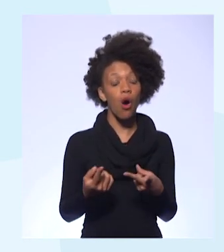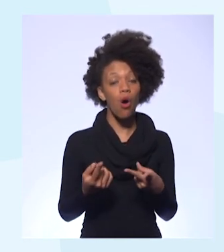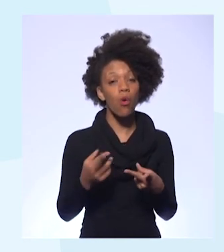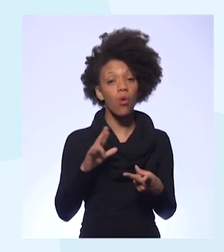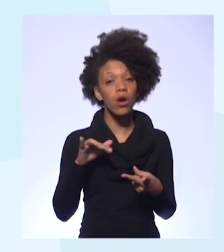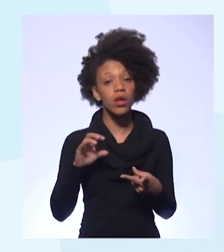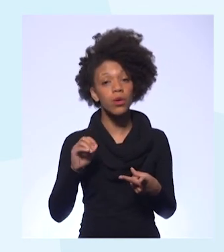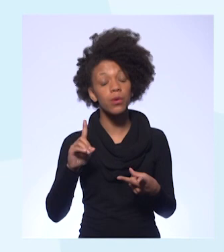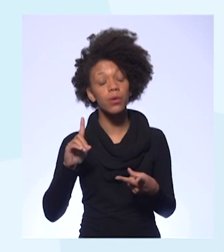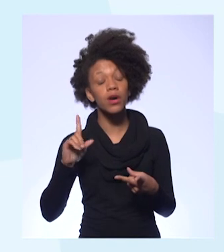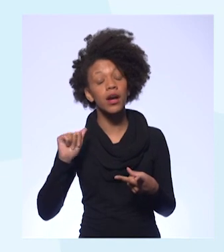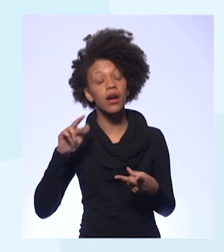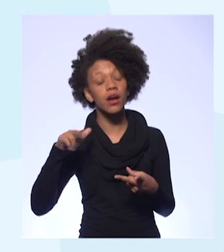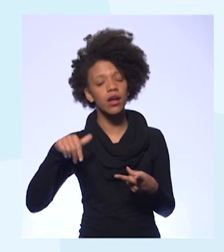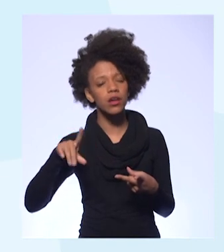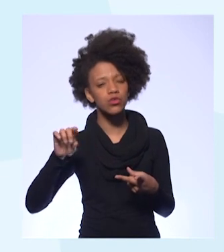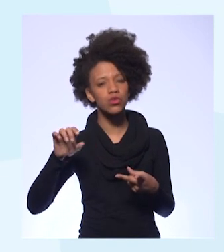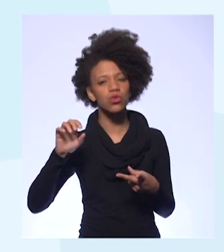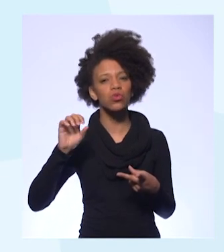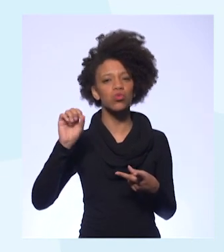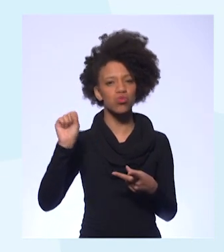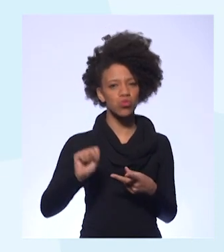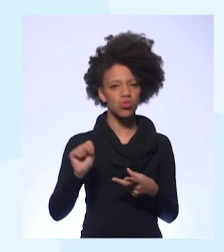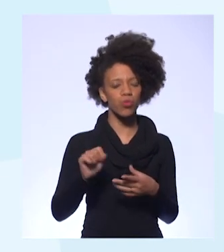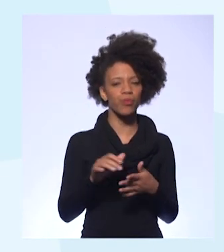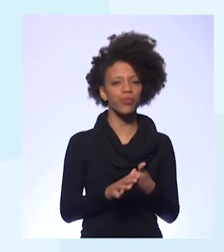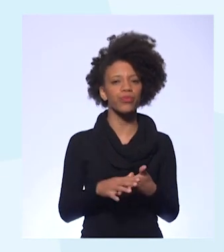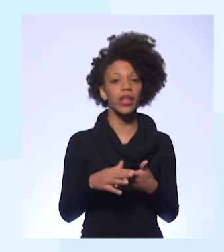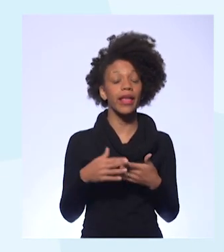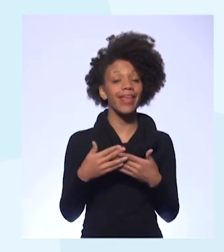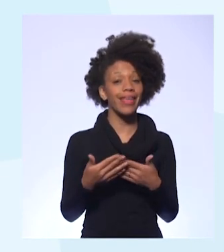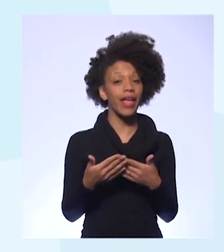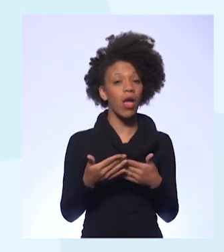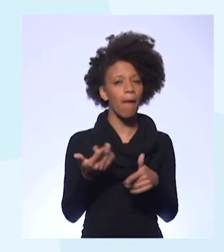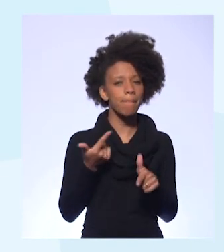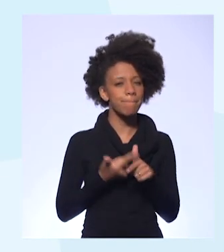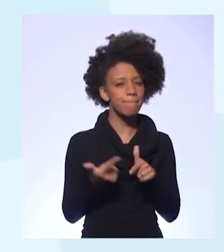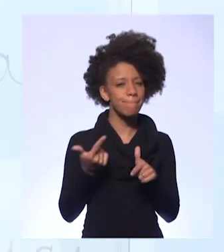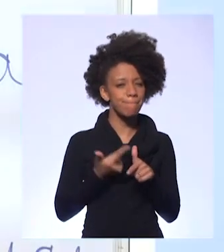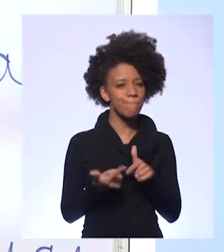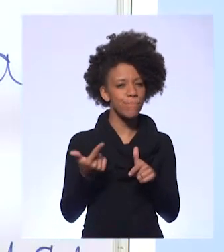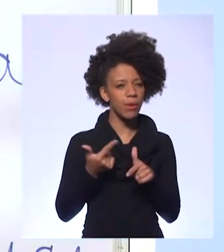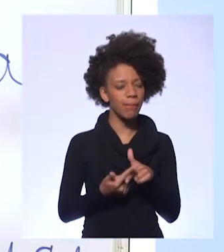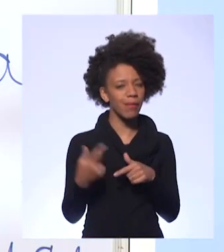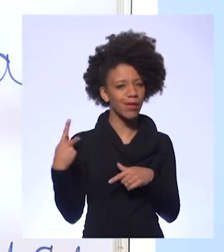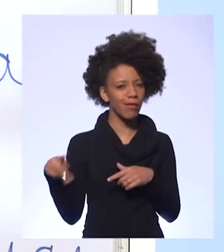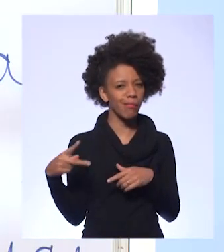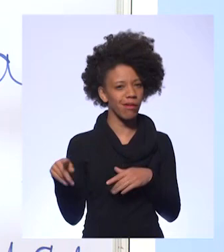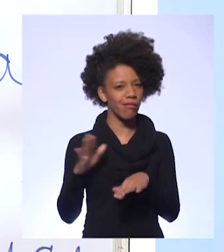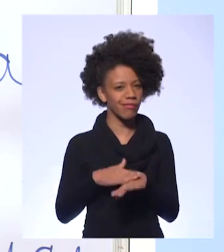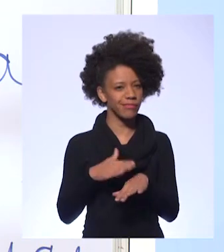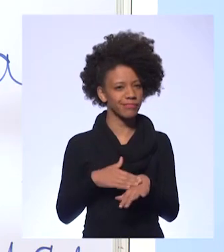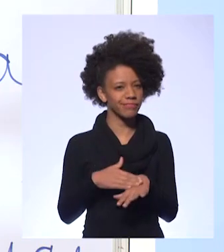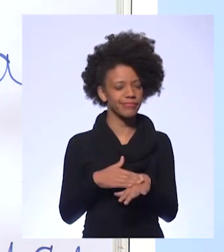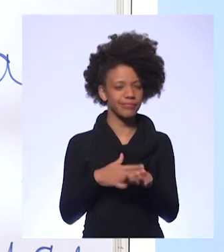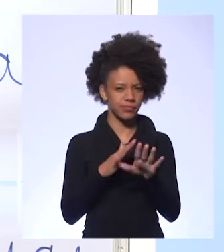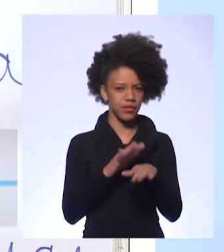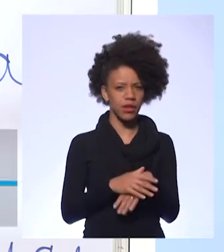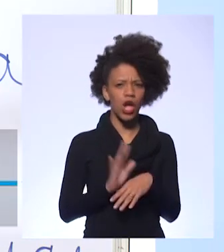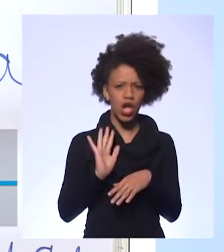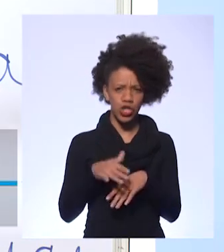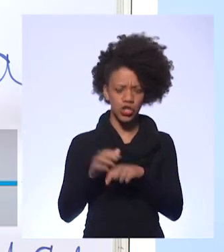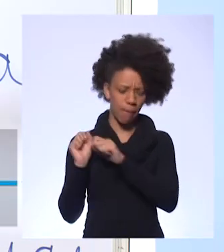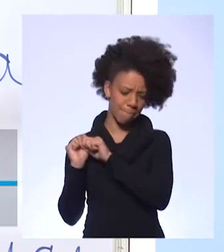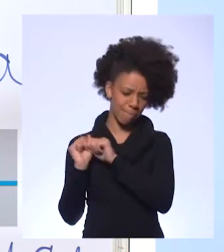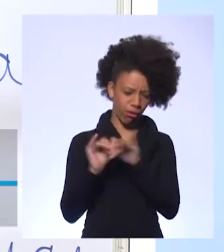Corrientes Argentina aí tal probleminha aqui Paraguai causou olha só a gente já não tinha